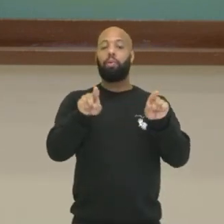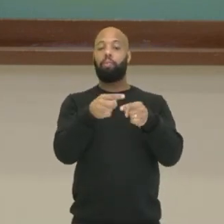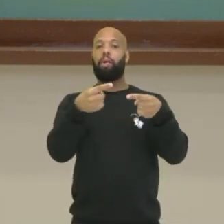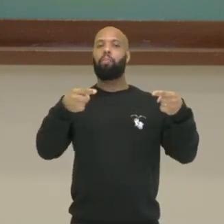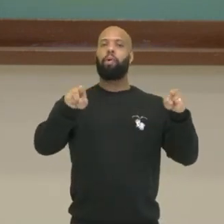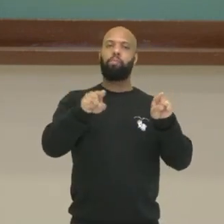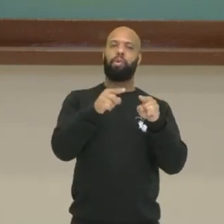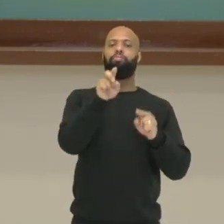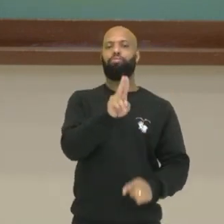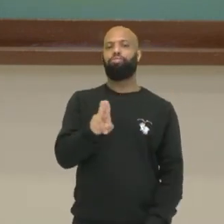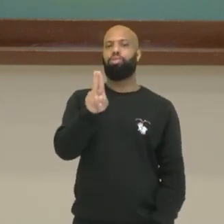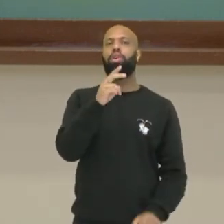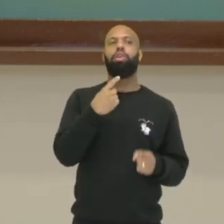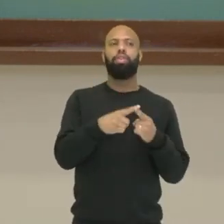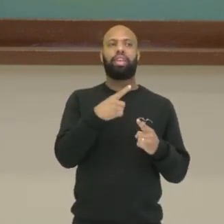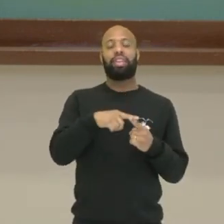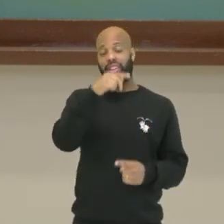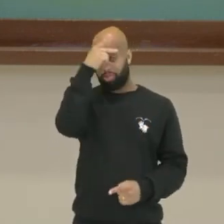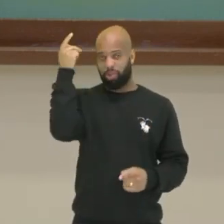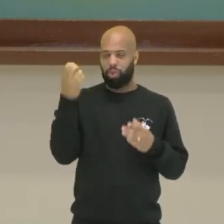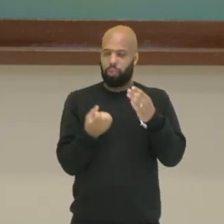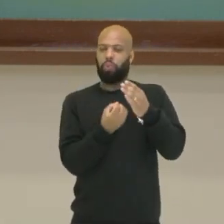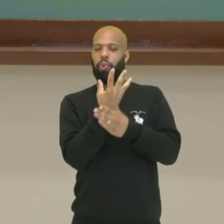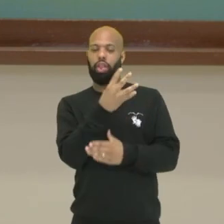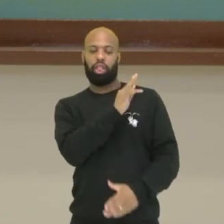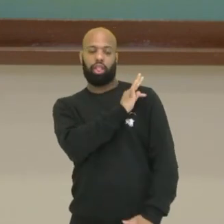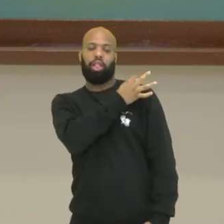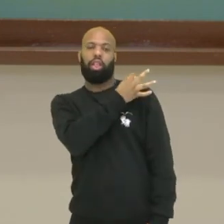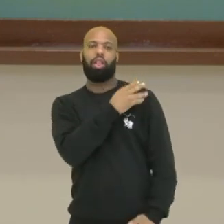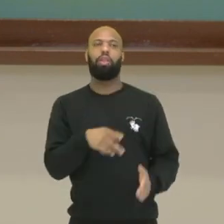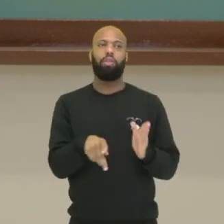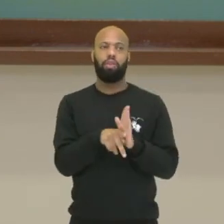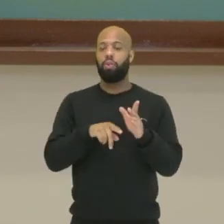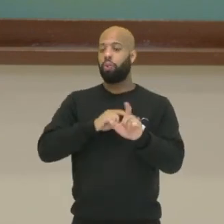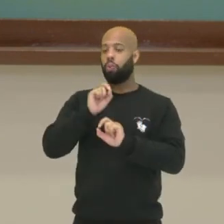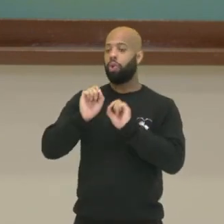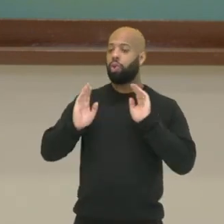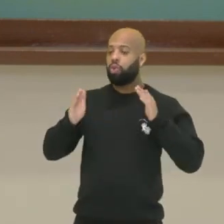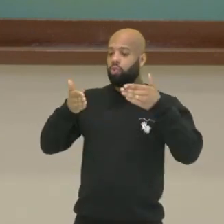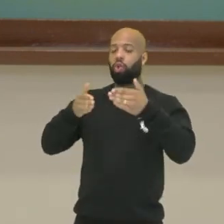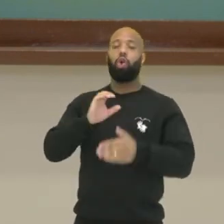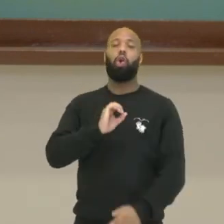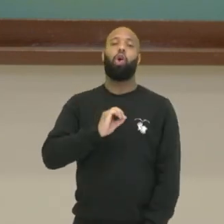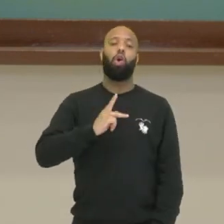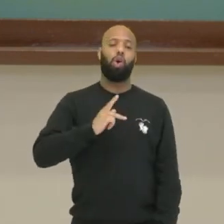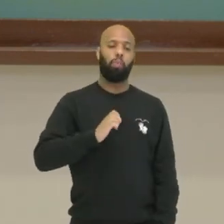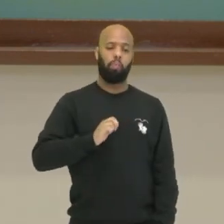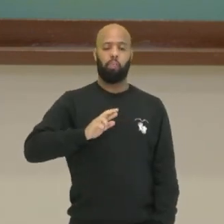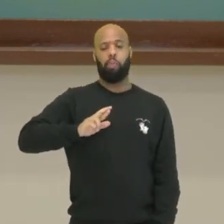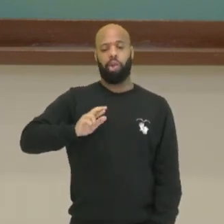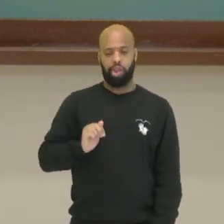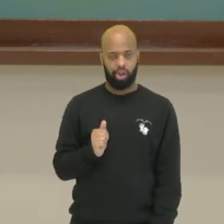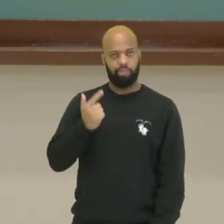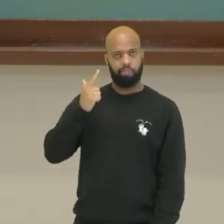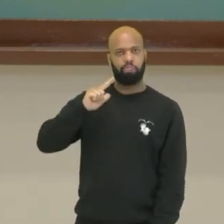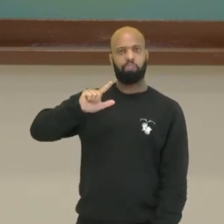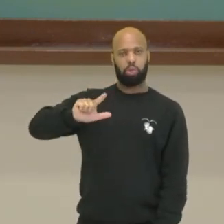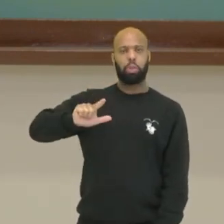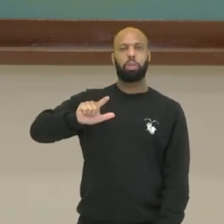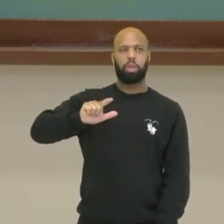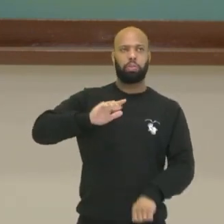Wagner, um compositor alemão, que criou essa técnica para as óperas que ele compunha na